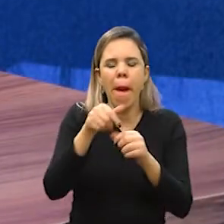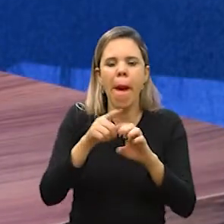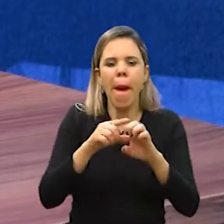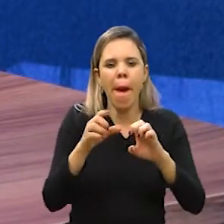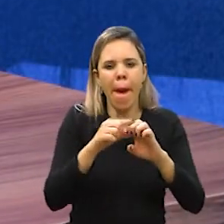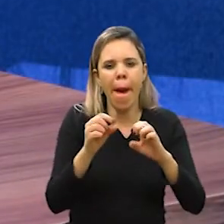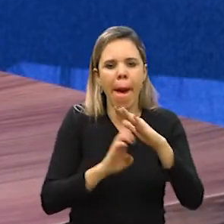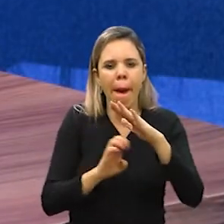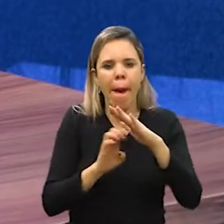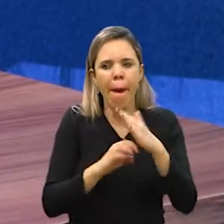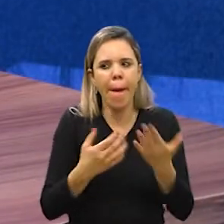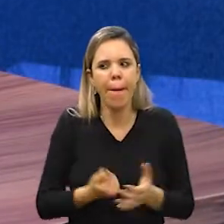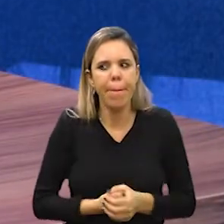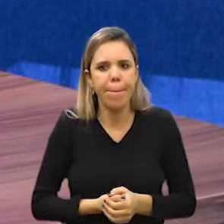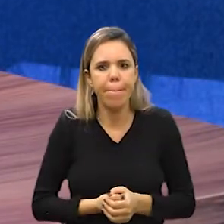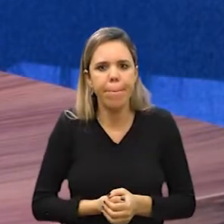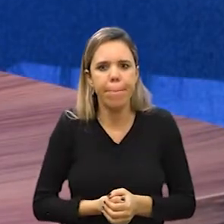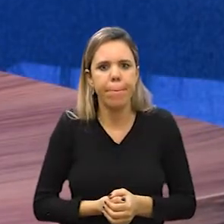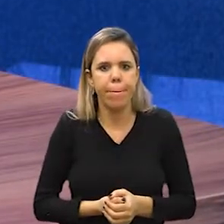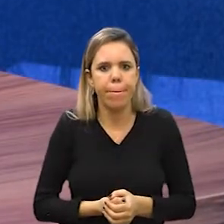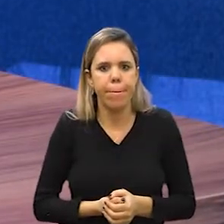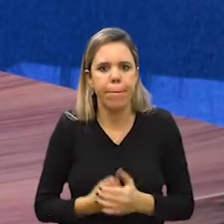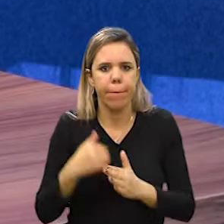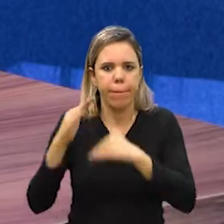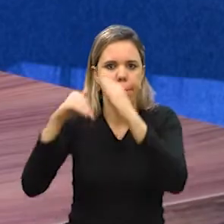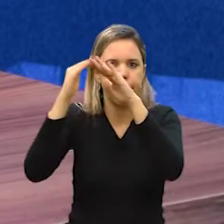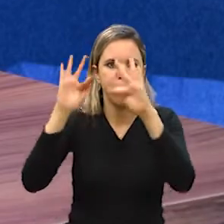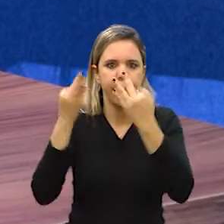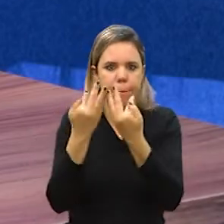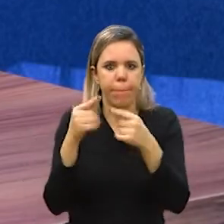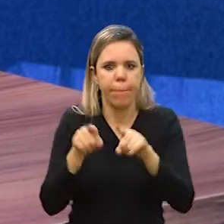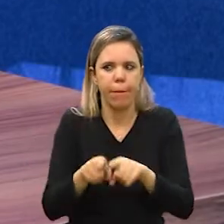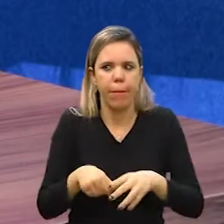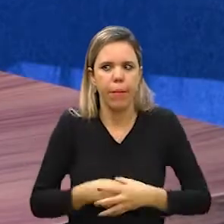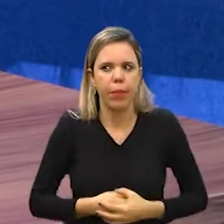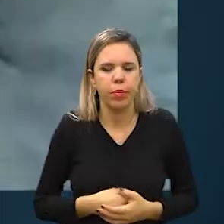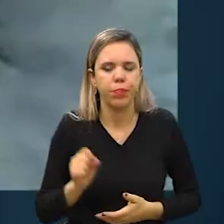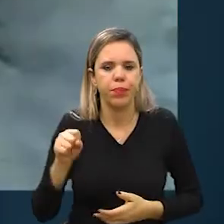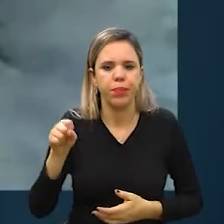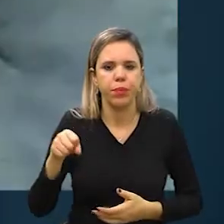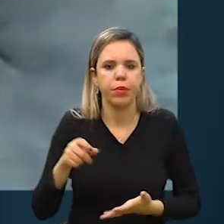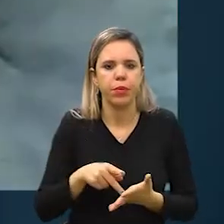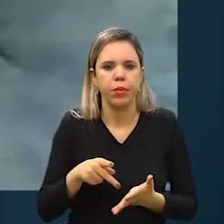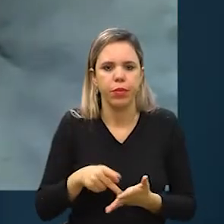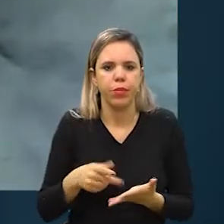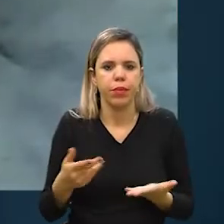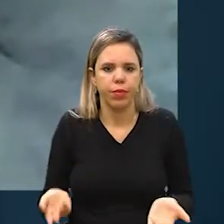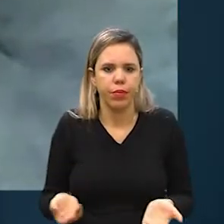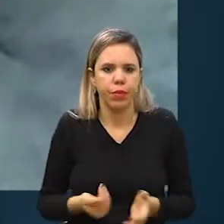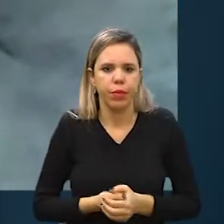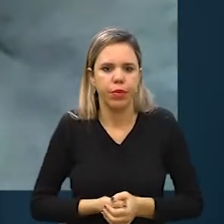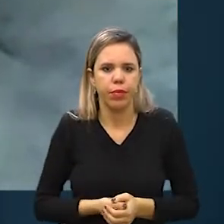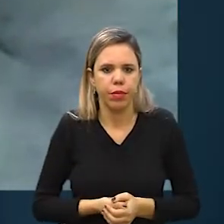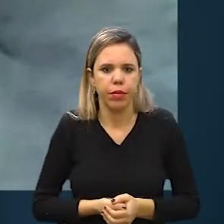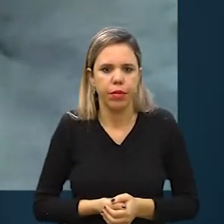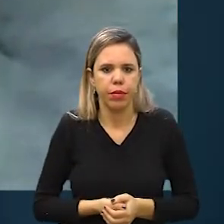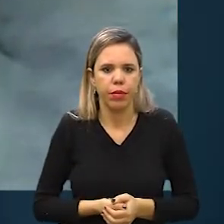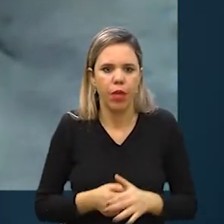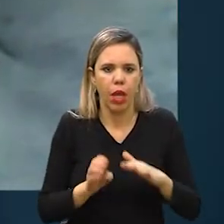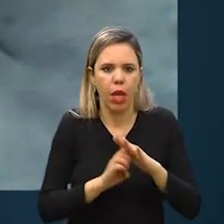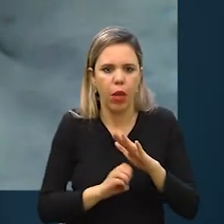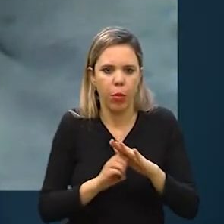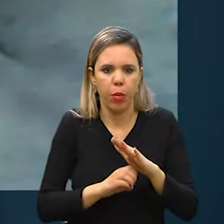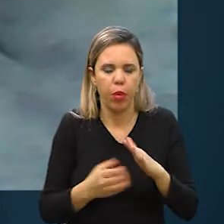mundo empresarial, e isso passou, foi além família também, né? Sim, foi assim.